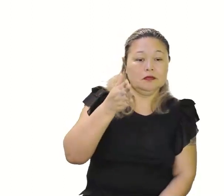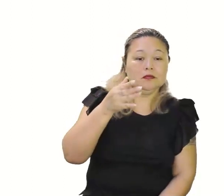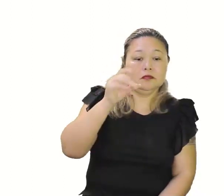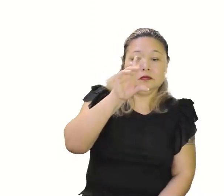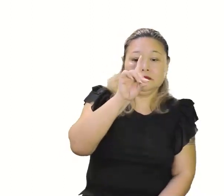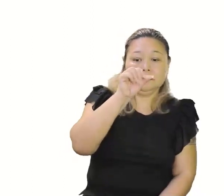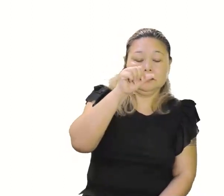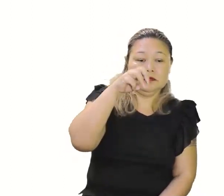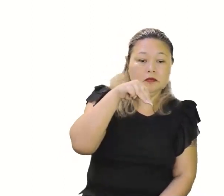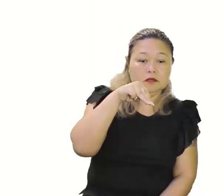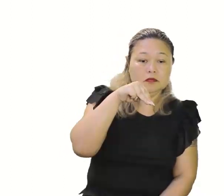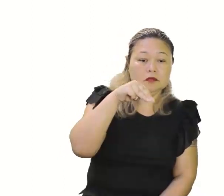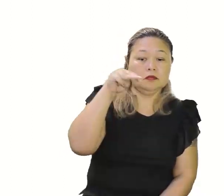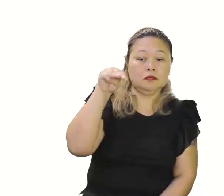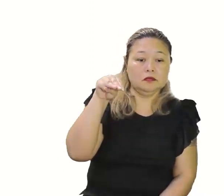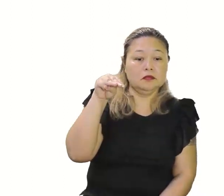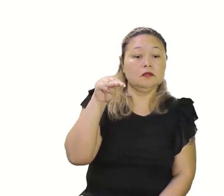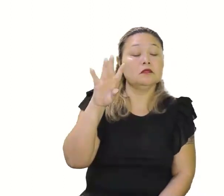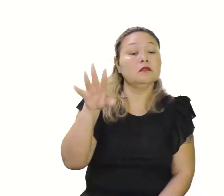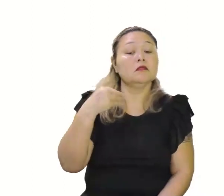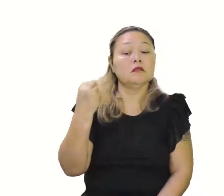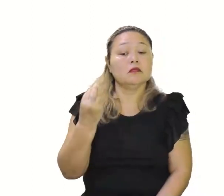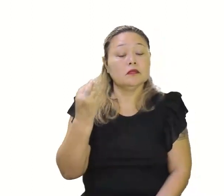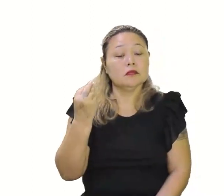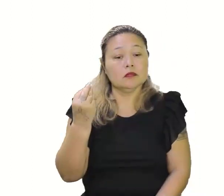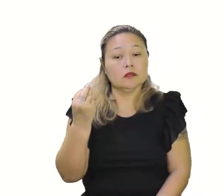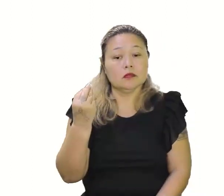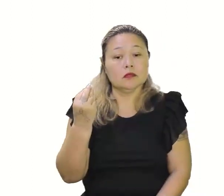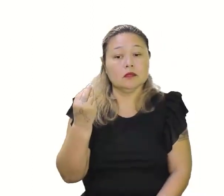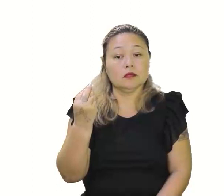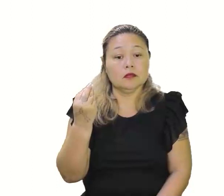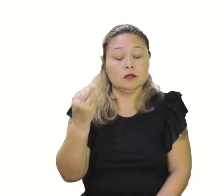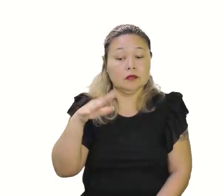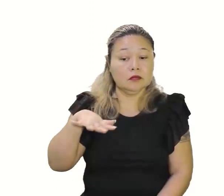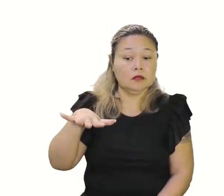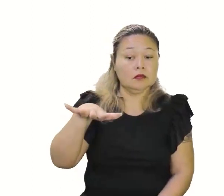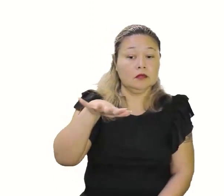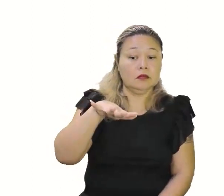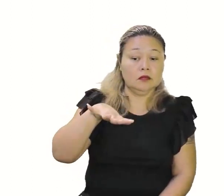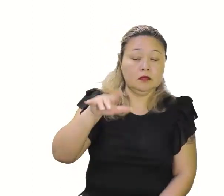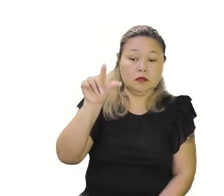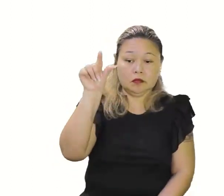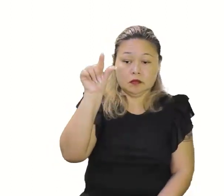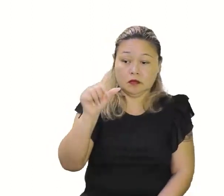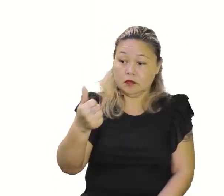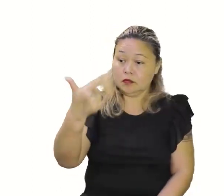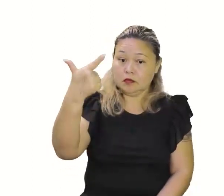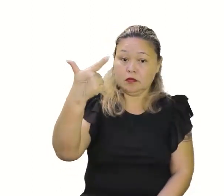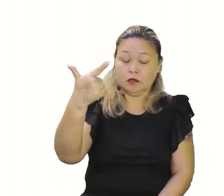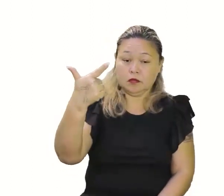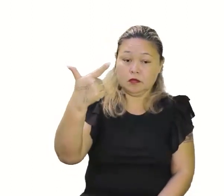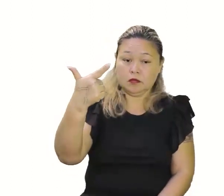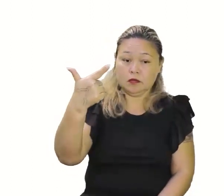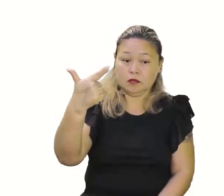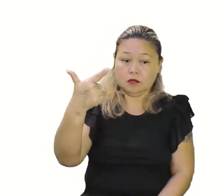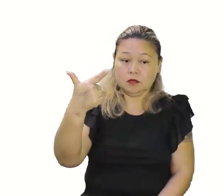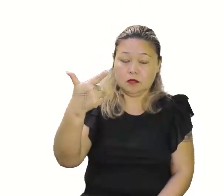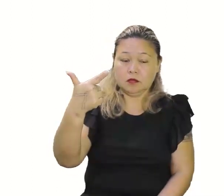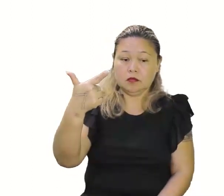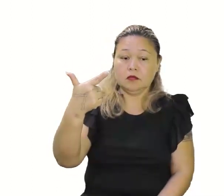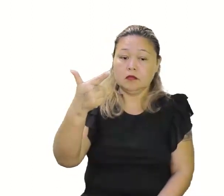Decâmetro e metro. Como a gente está falando de a unidade ao quadrado, então a gente tem que subdividir